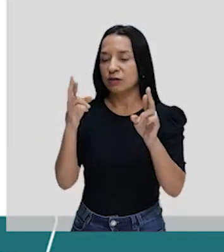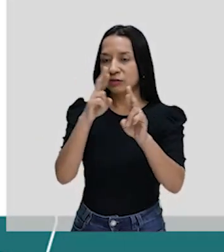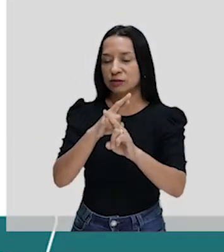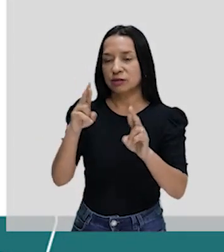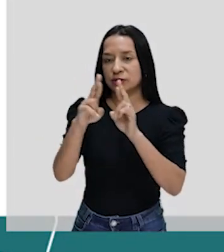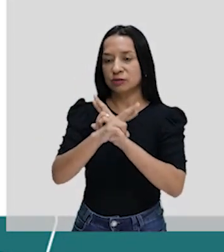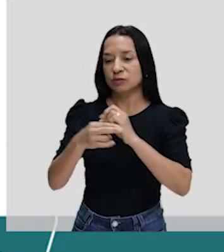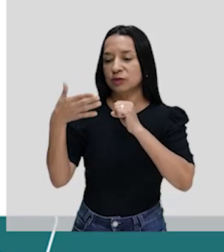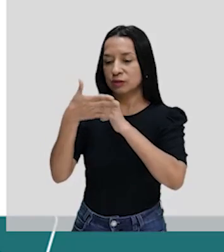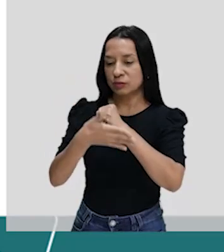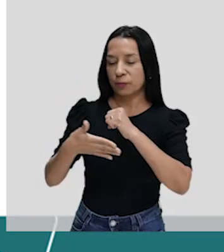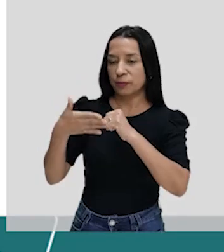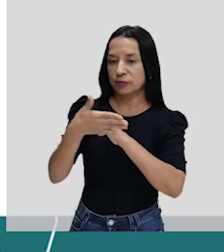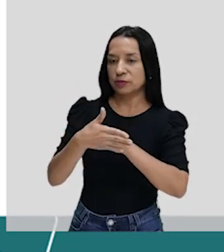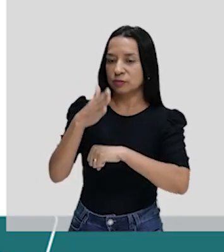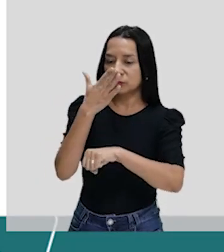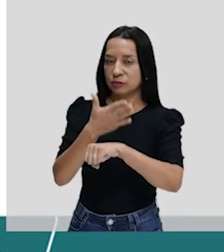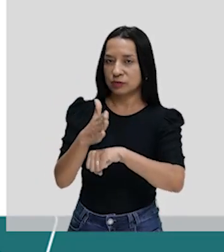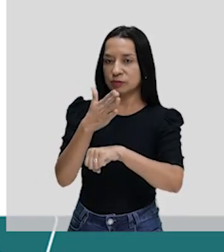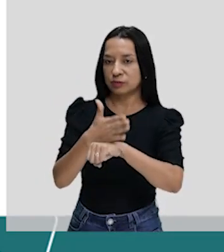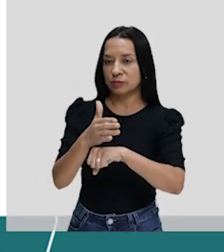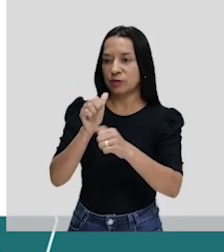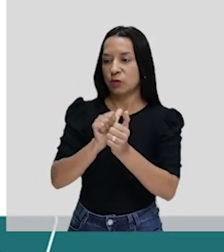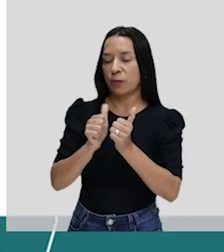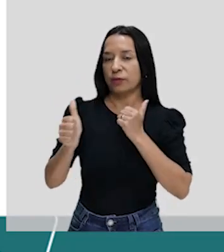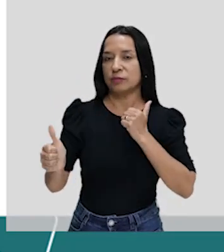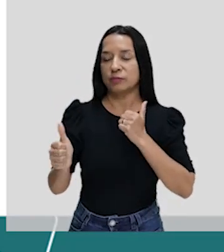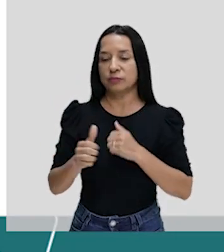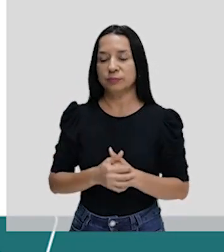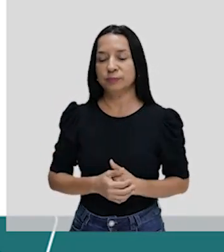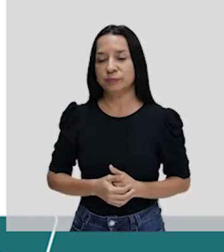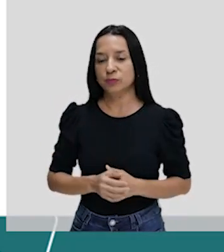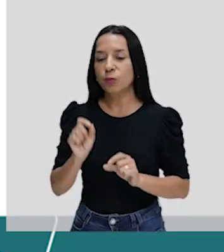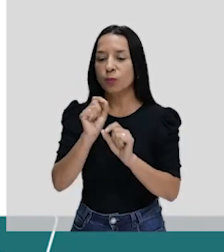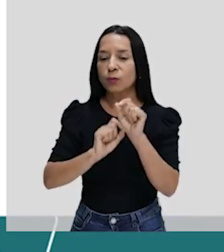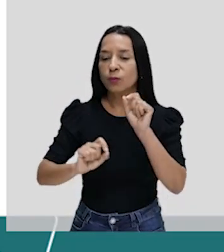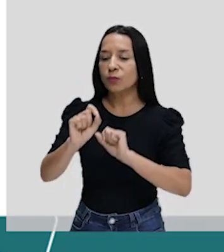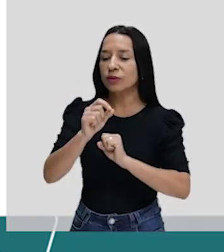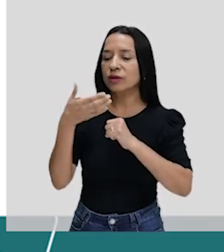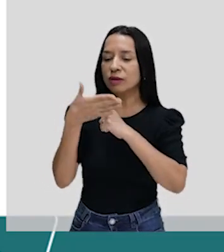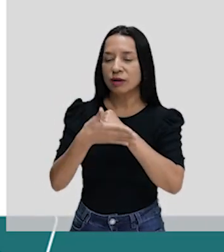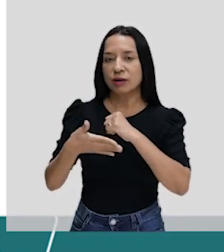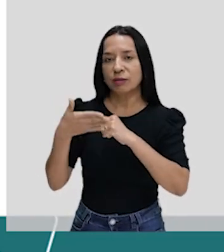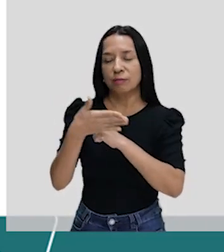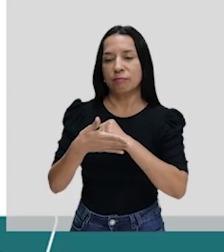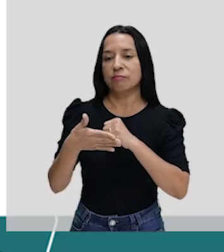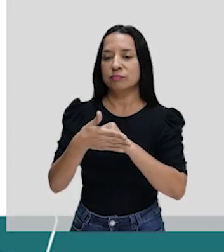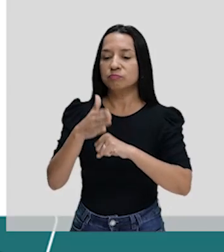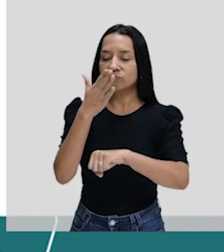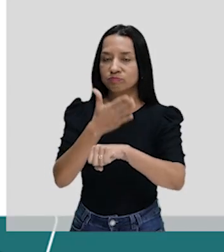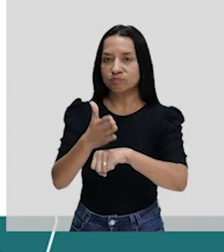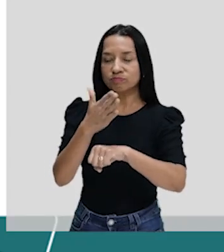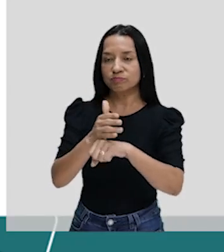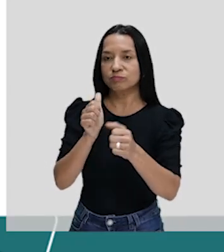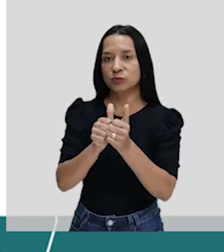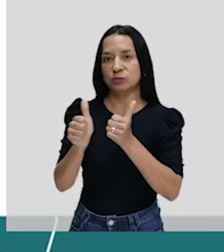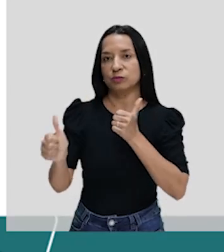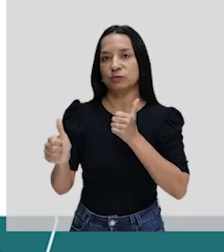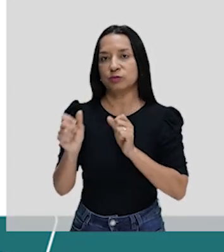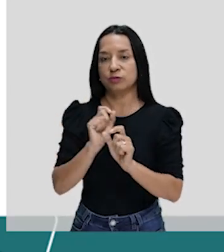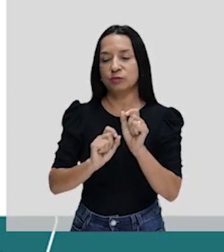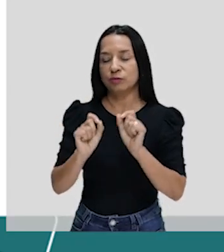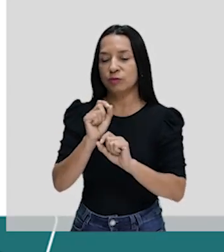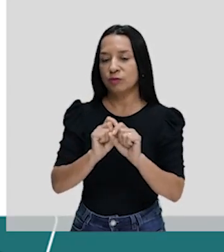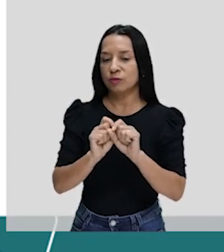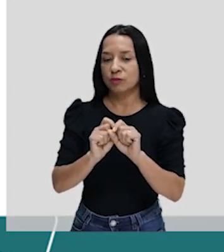aos princípios do treinamento esportivo, o que é a base para o treinamento esportivo. Um treinamento